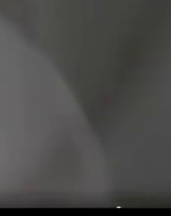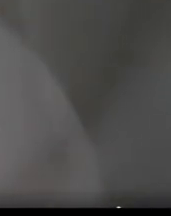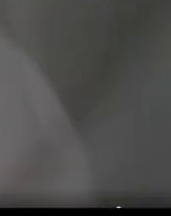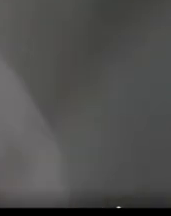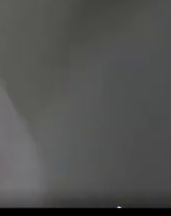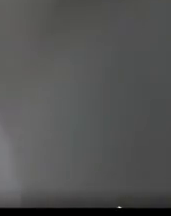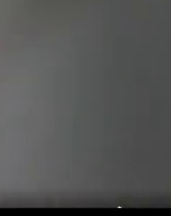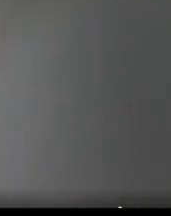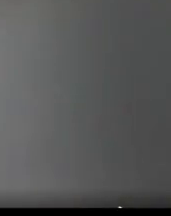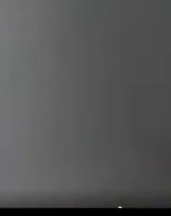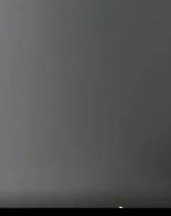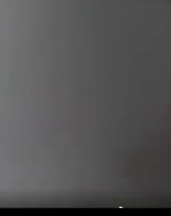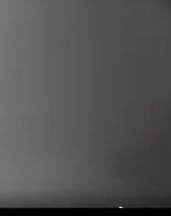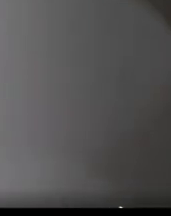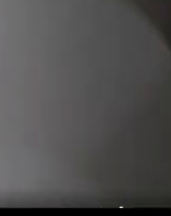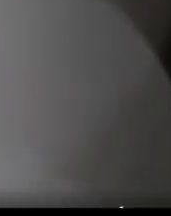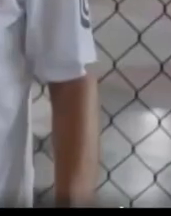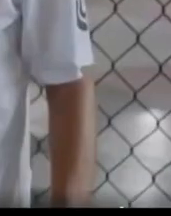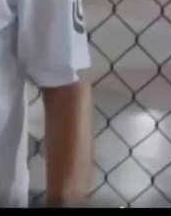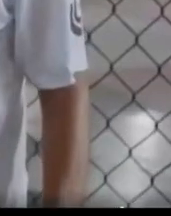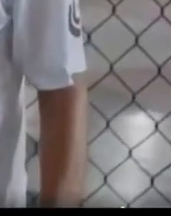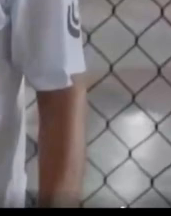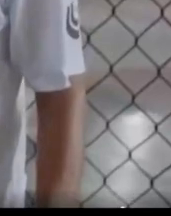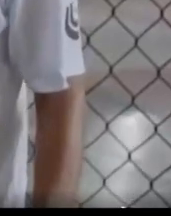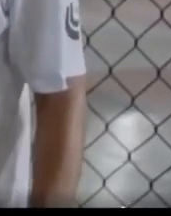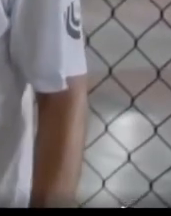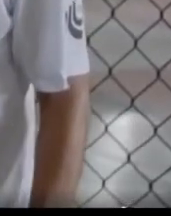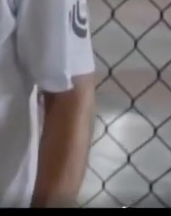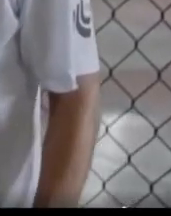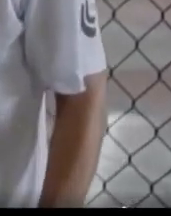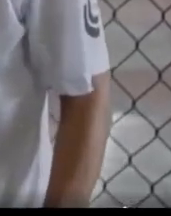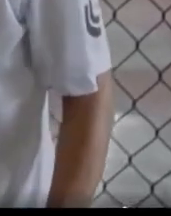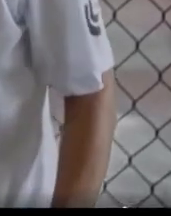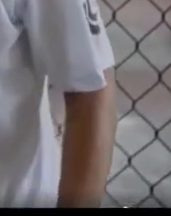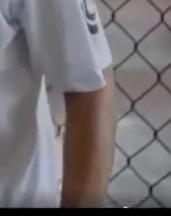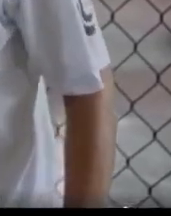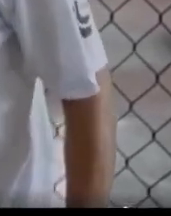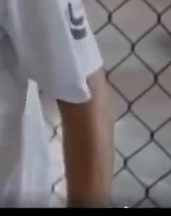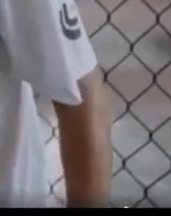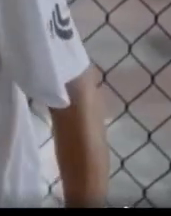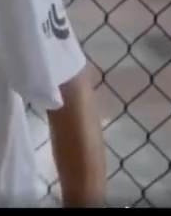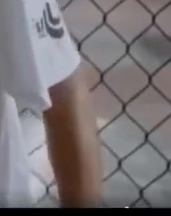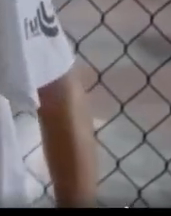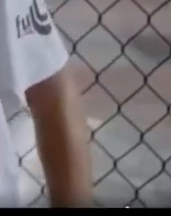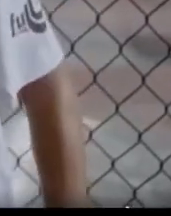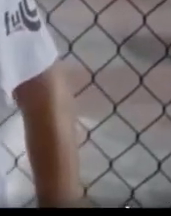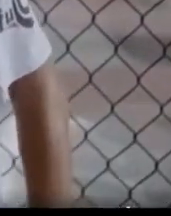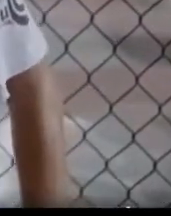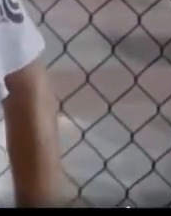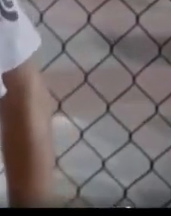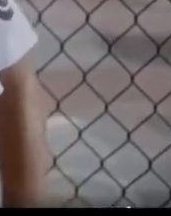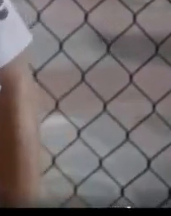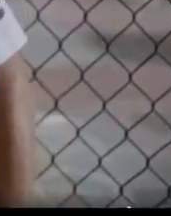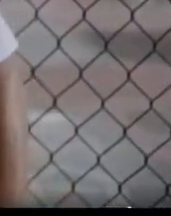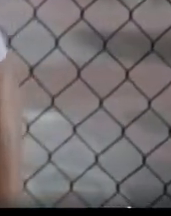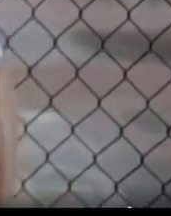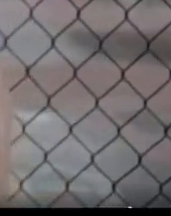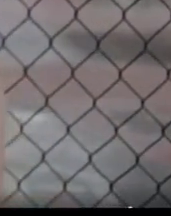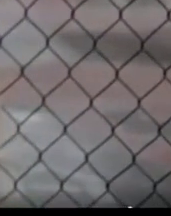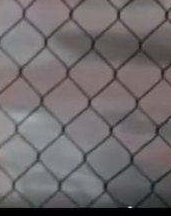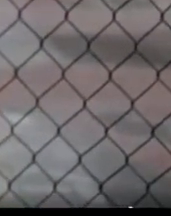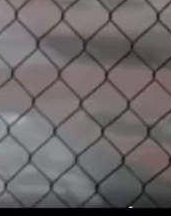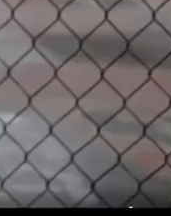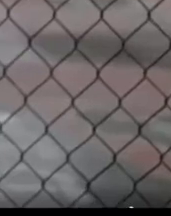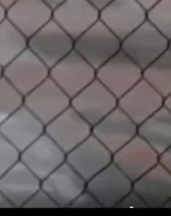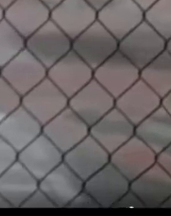eles. E esse projeto social, ele abraça as pessoas que lá fora são rejeitadas. E